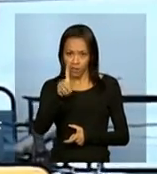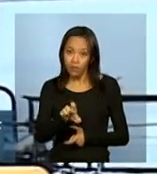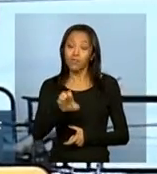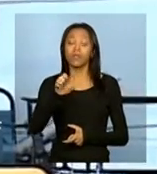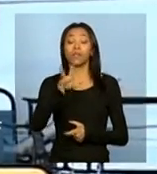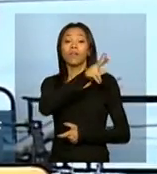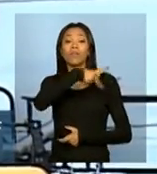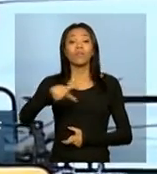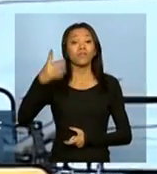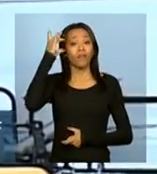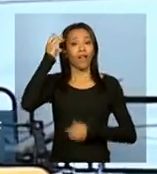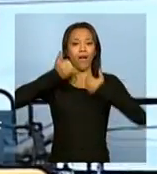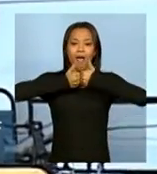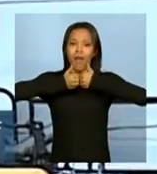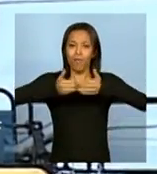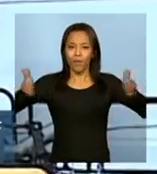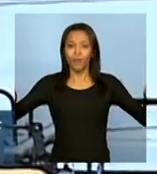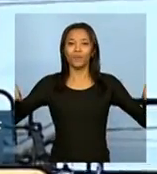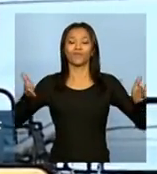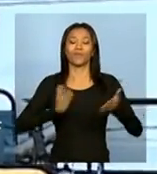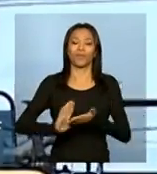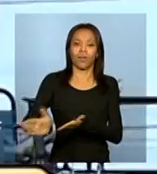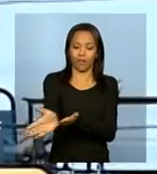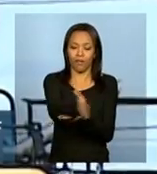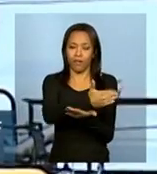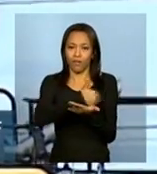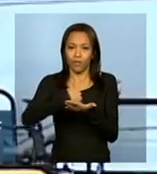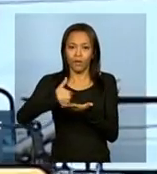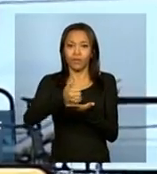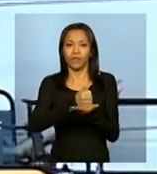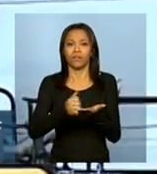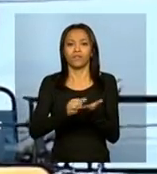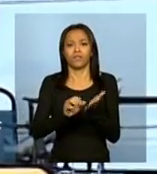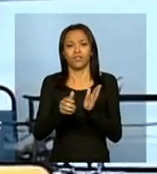abertura oficial da colheita da safra de